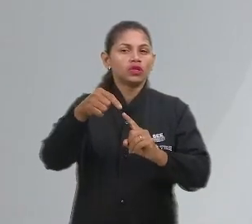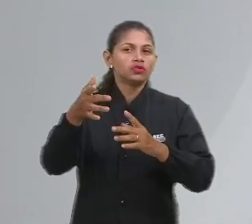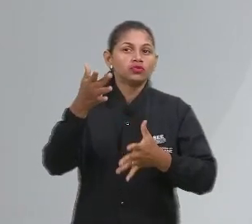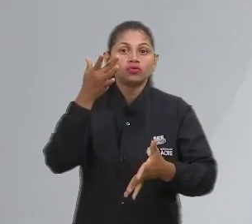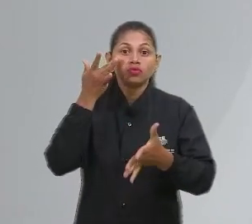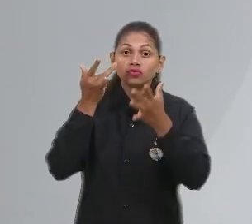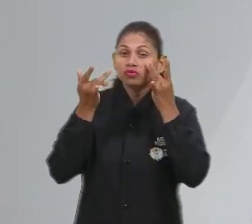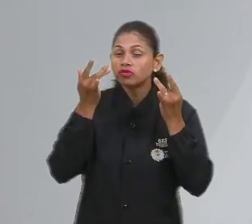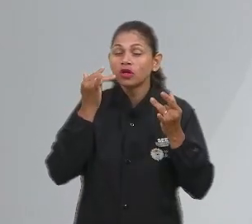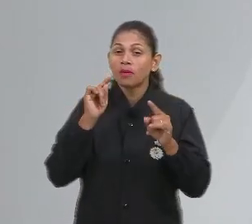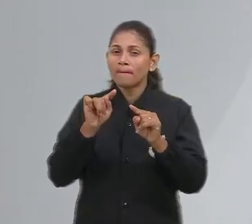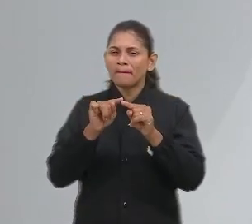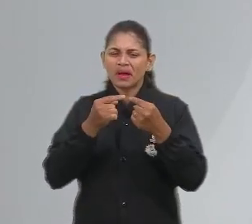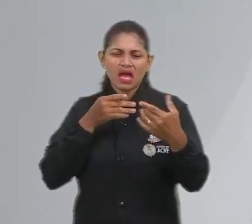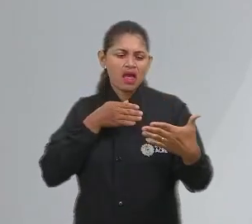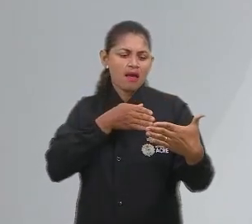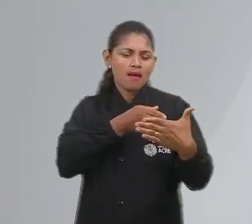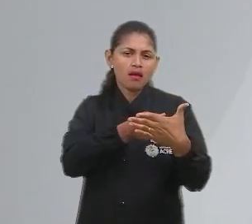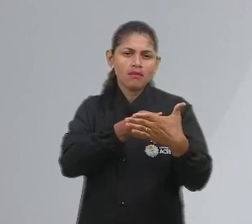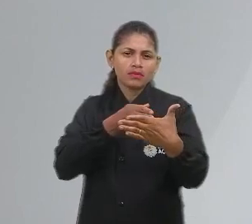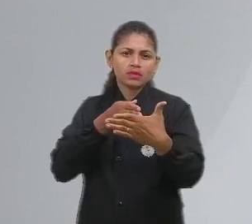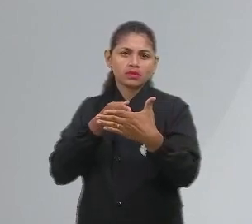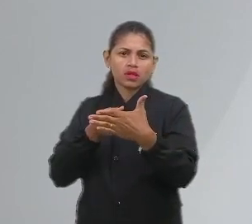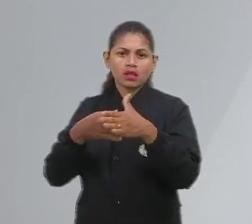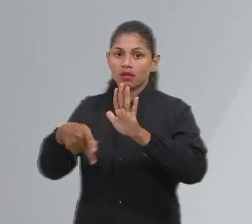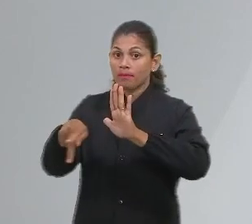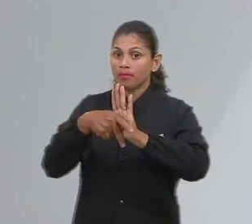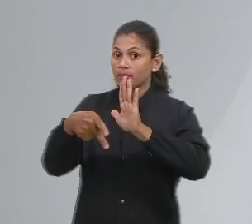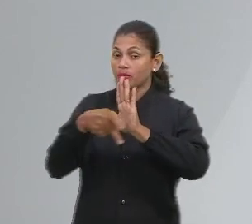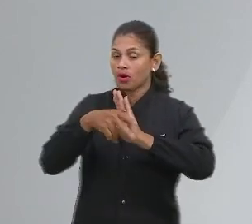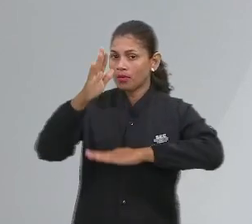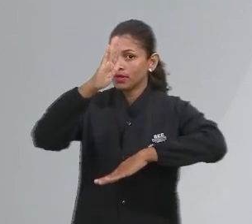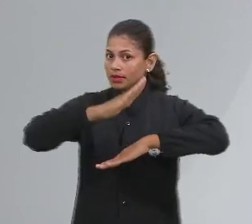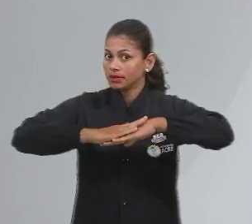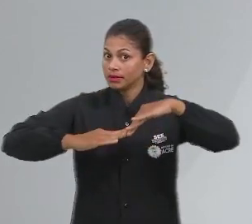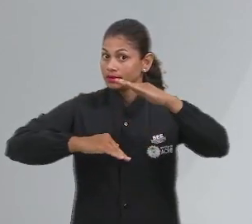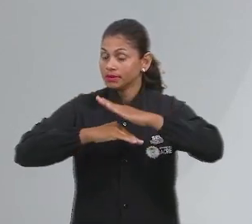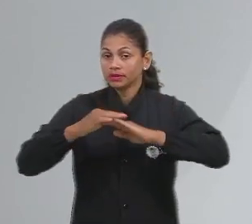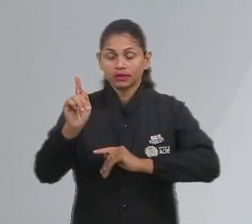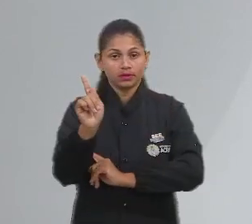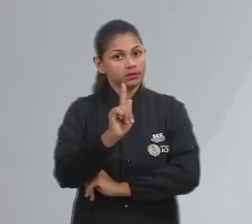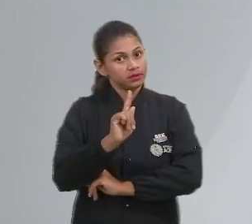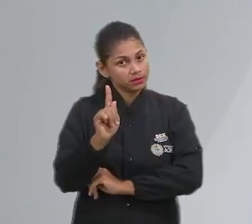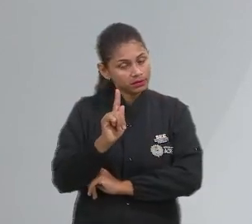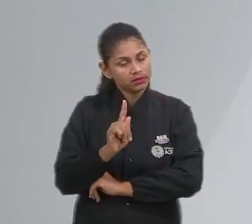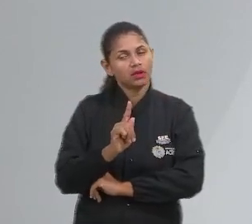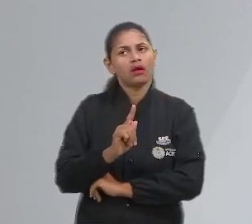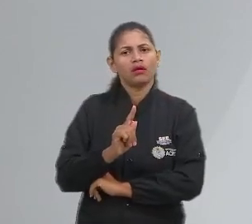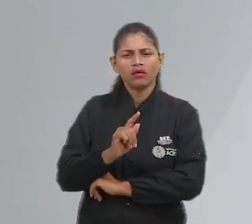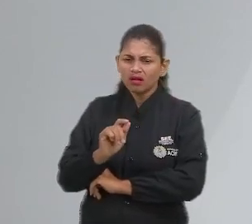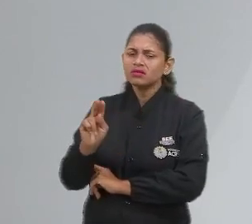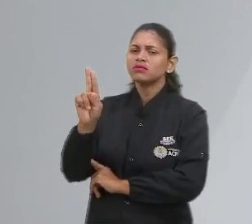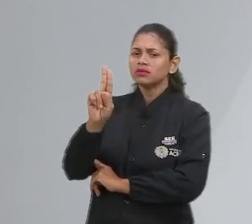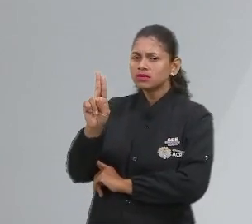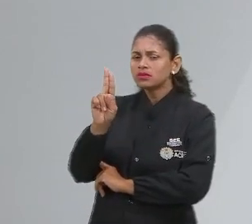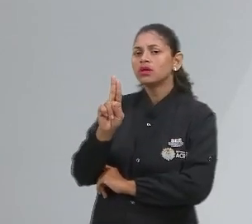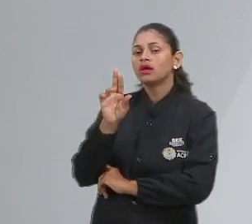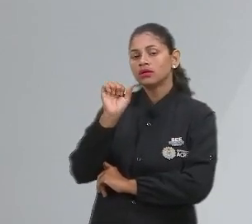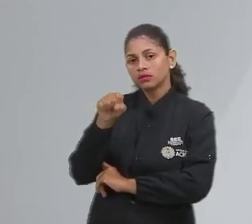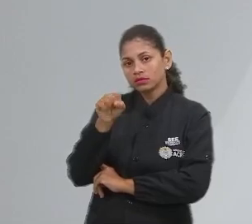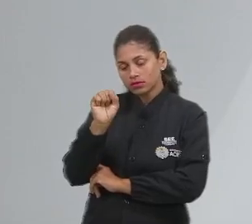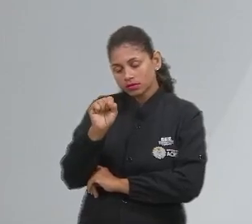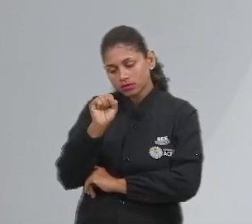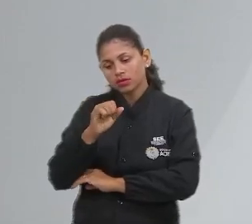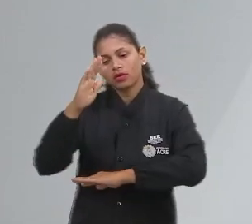é limitado a profissionais do teatro, embora ele seja usado em grupos profissionais para